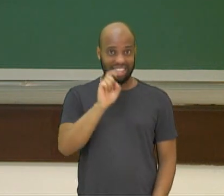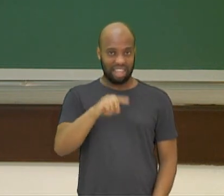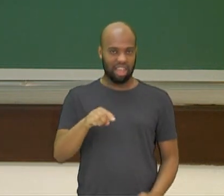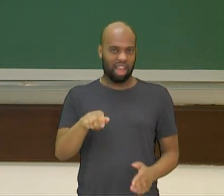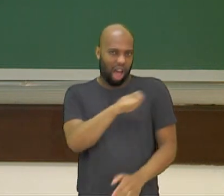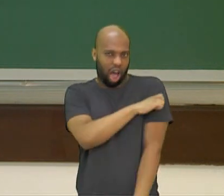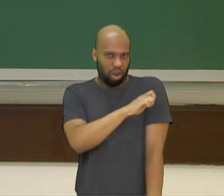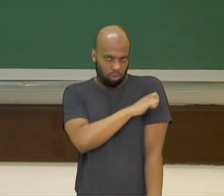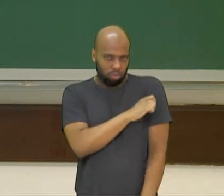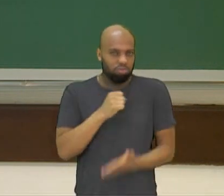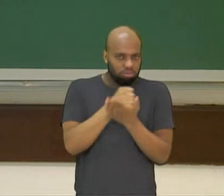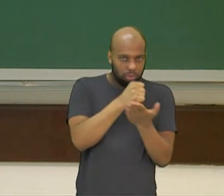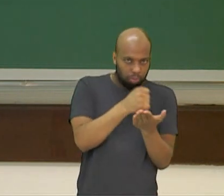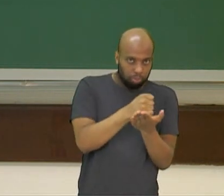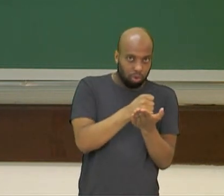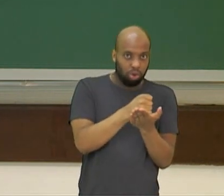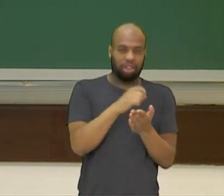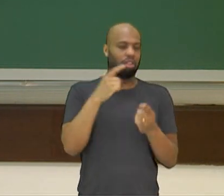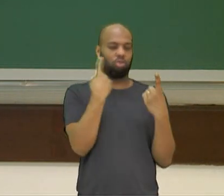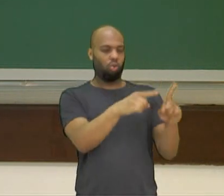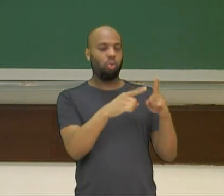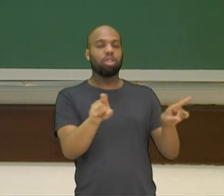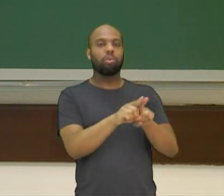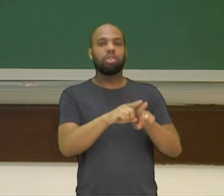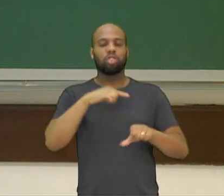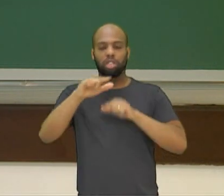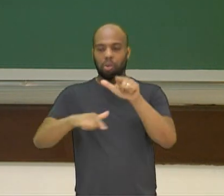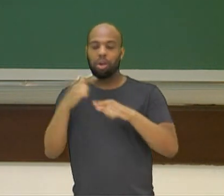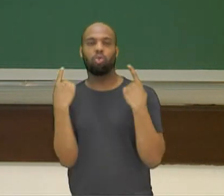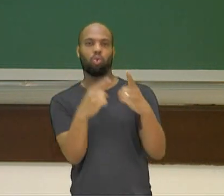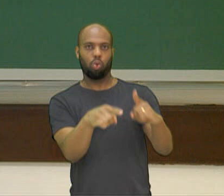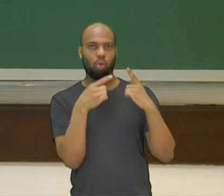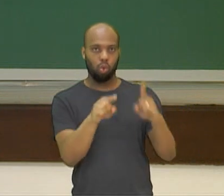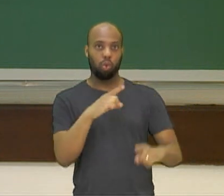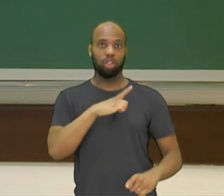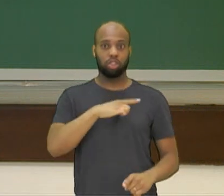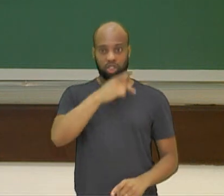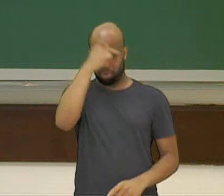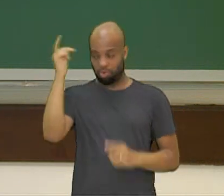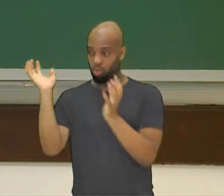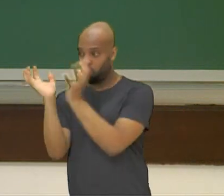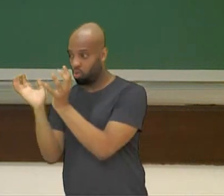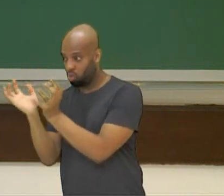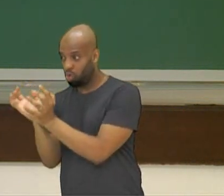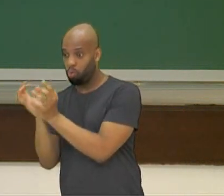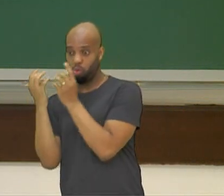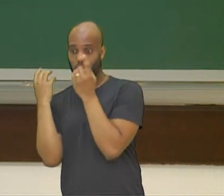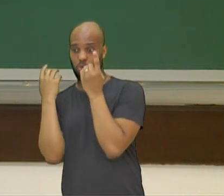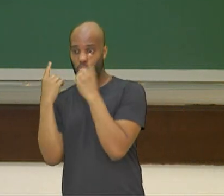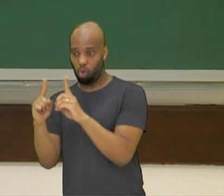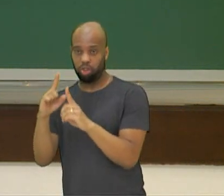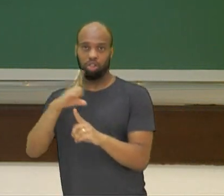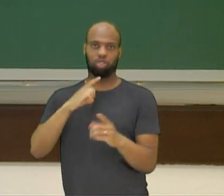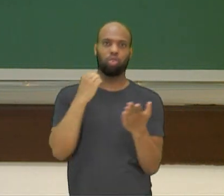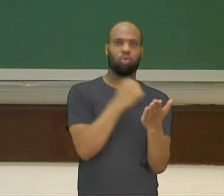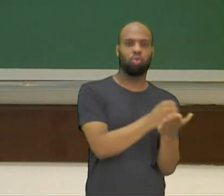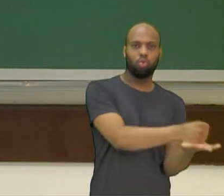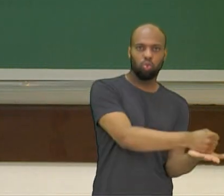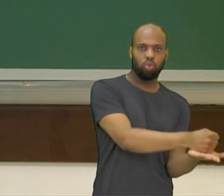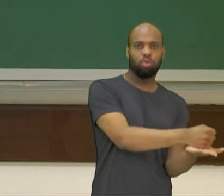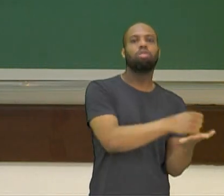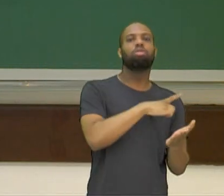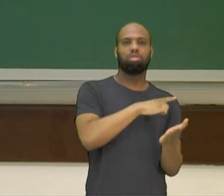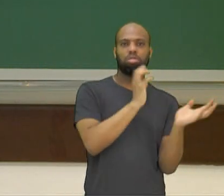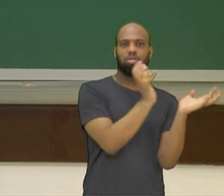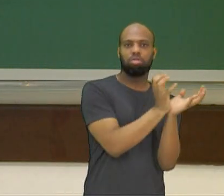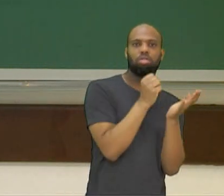saindo em apoio a Getúlio Vargas. Então tem de um lado os opositores e de um lado os apoiadores. Então a gente vai ter os dois